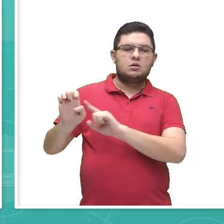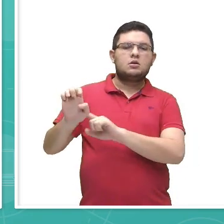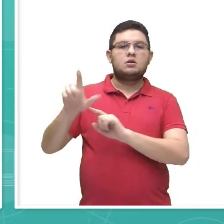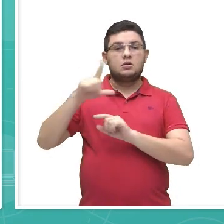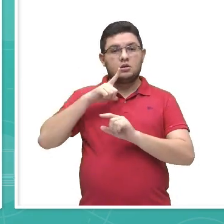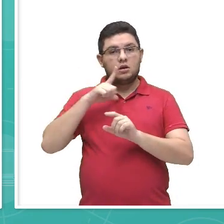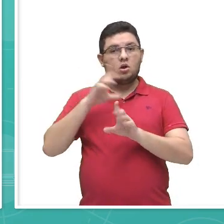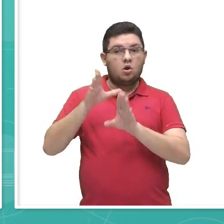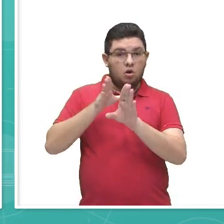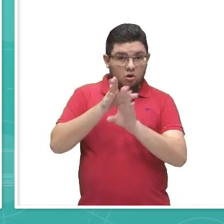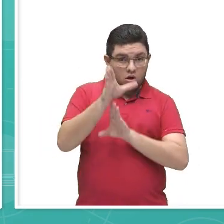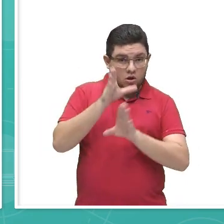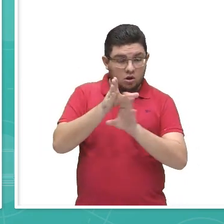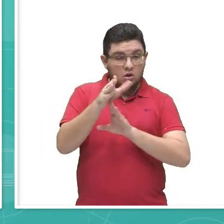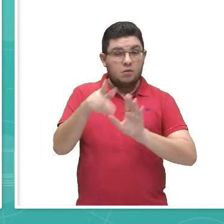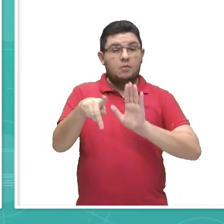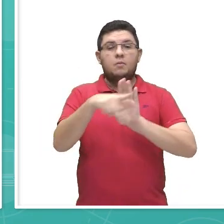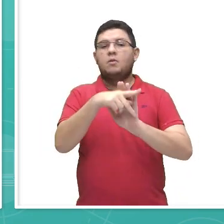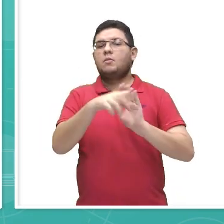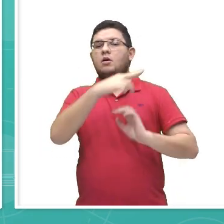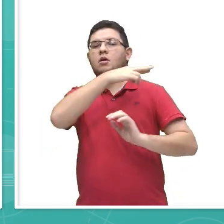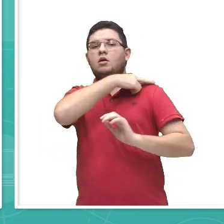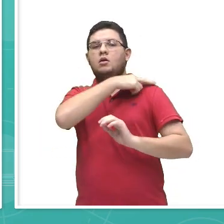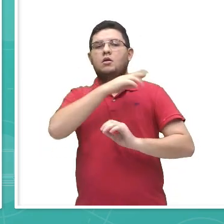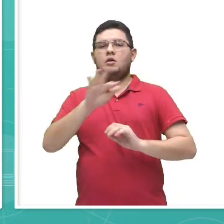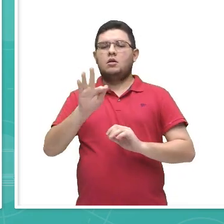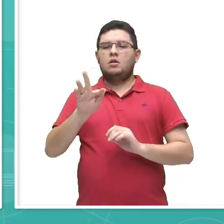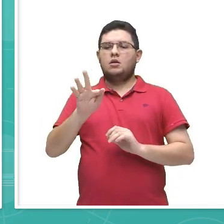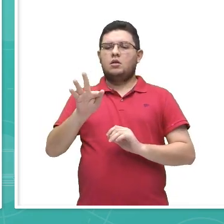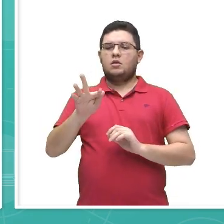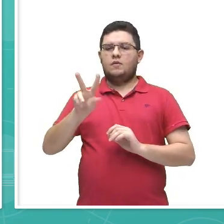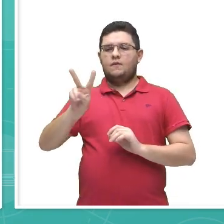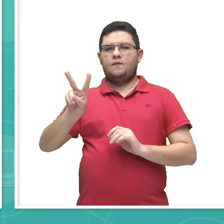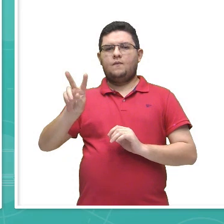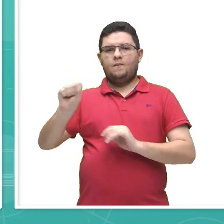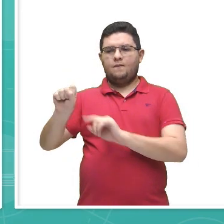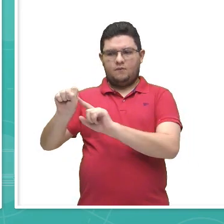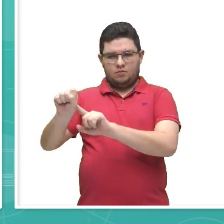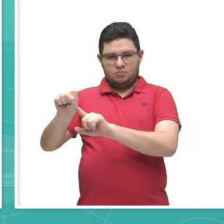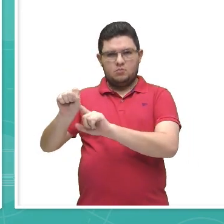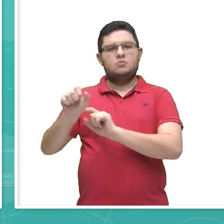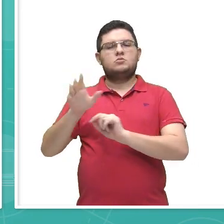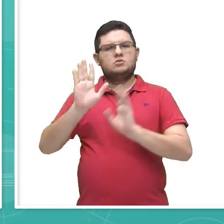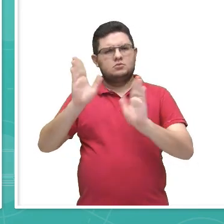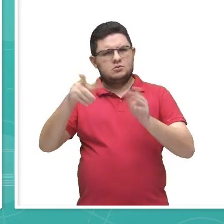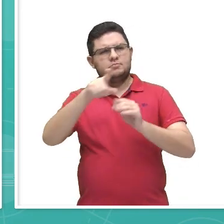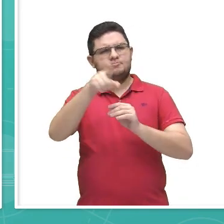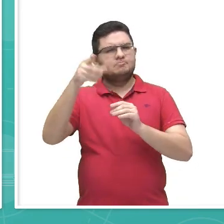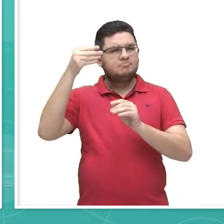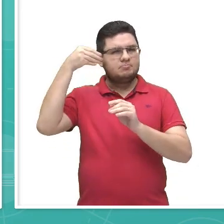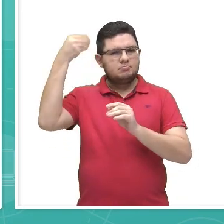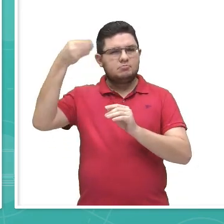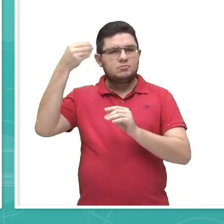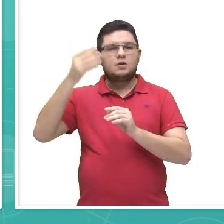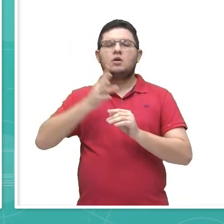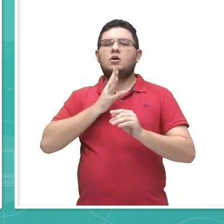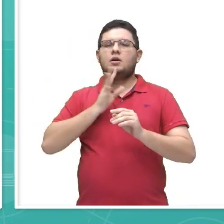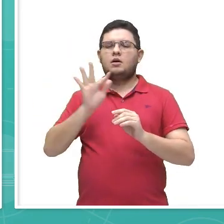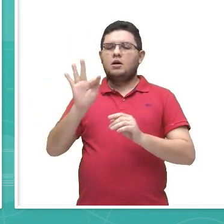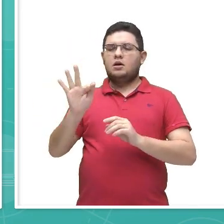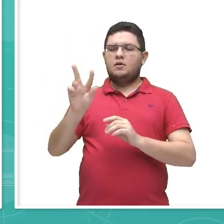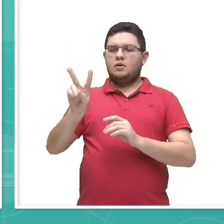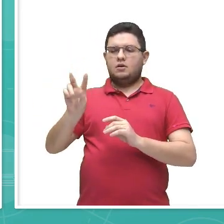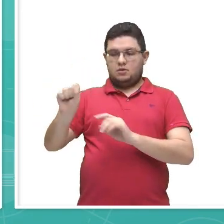de Vigilância em Saúde, vocês já ouviram falar muito, né? Nesse nome, FVS, passou a ser uma